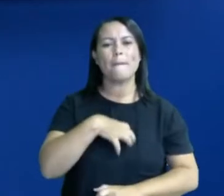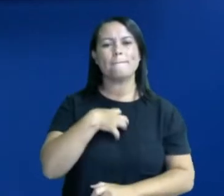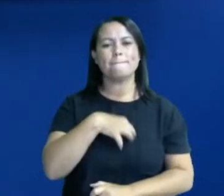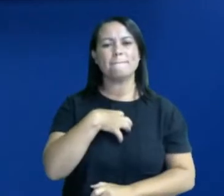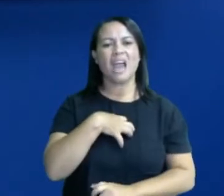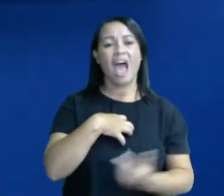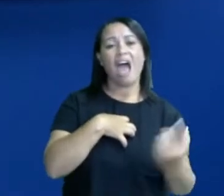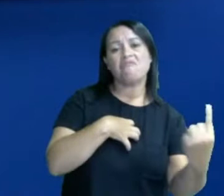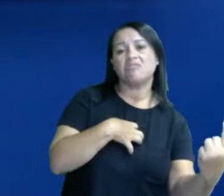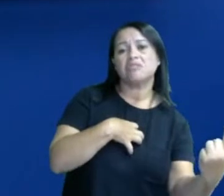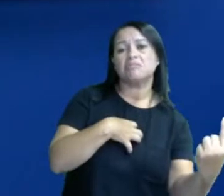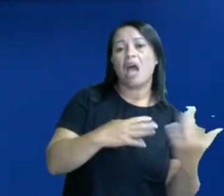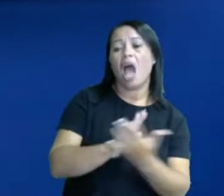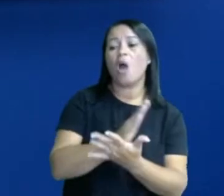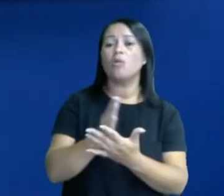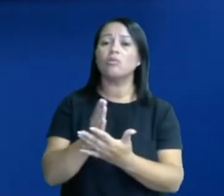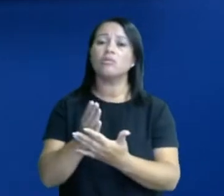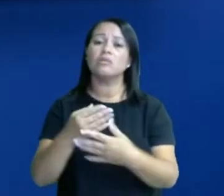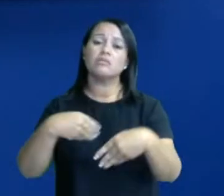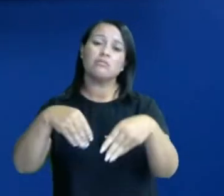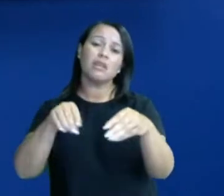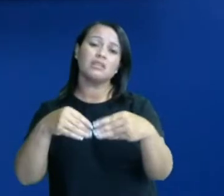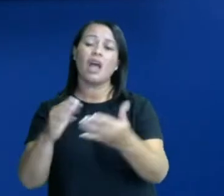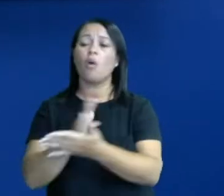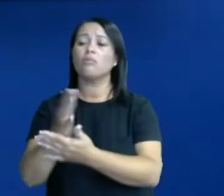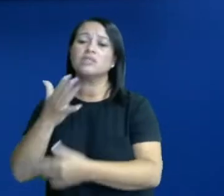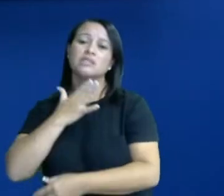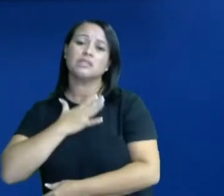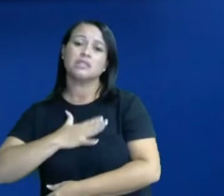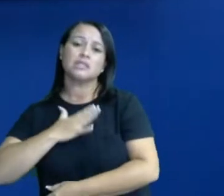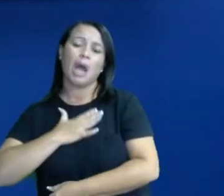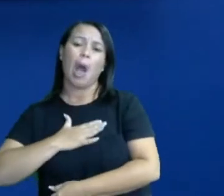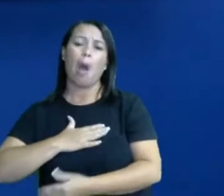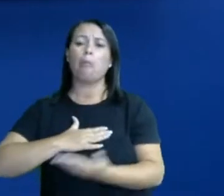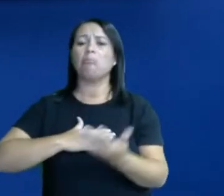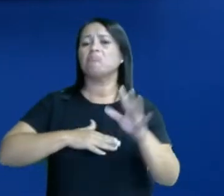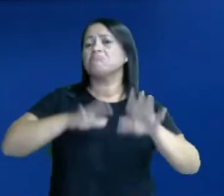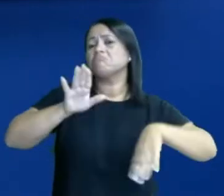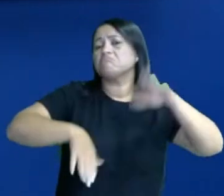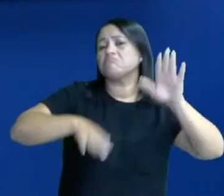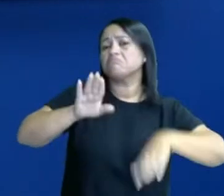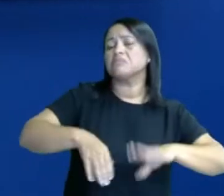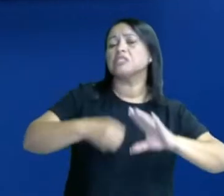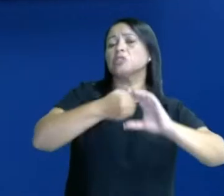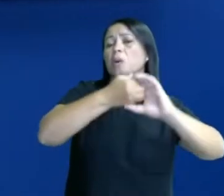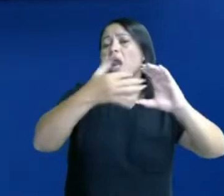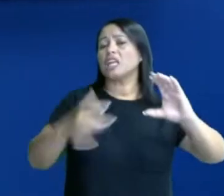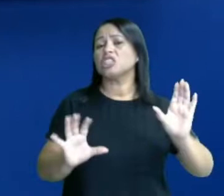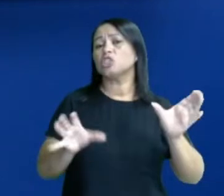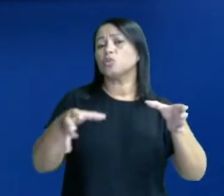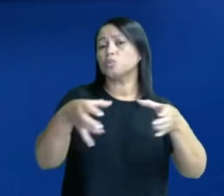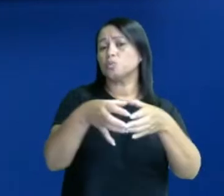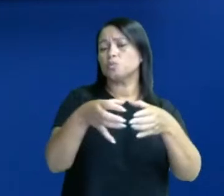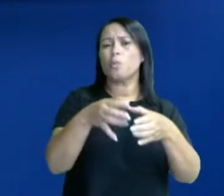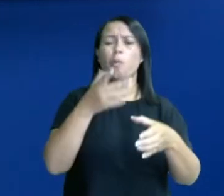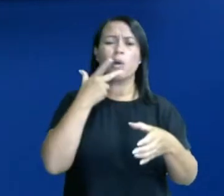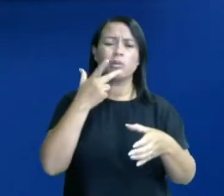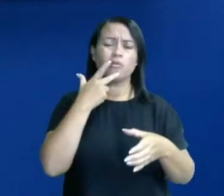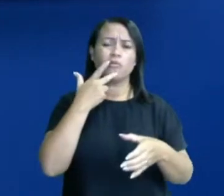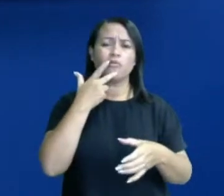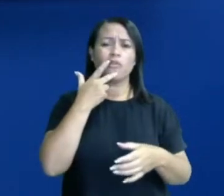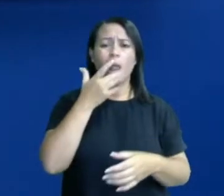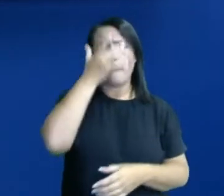bravas, pessoas que são mais flexíveis, mais calmas, são características de um grupo. E quando a gente fala